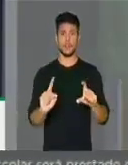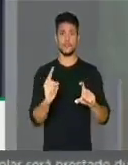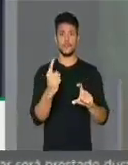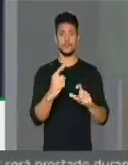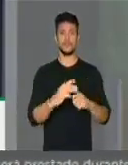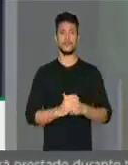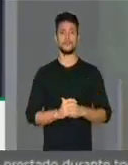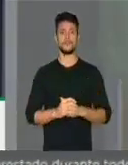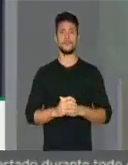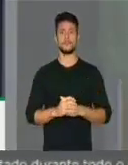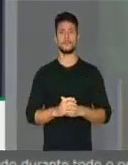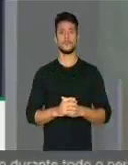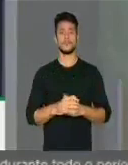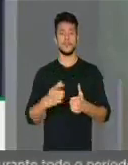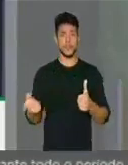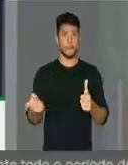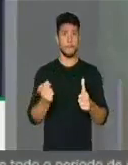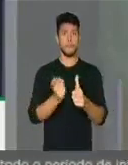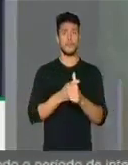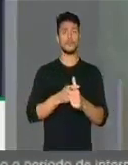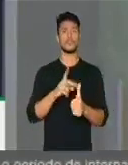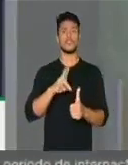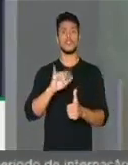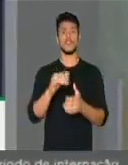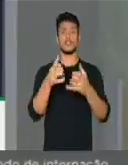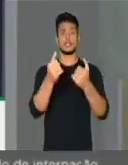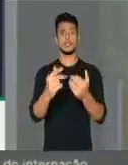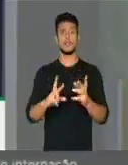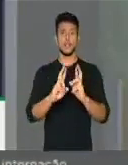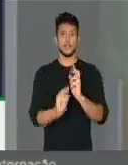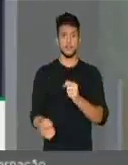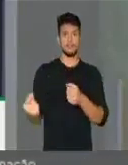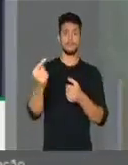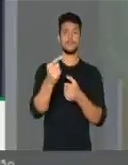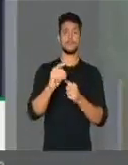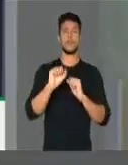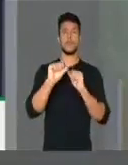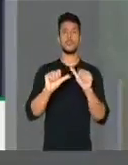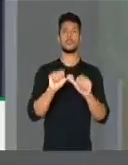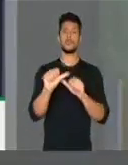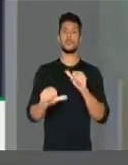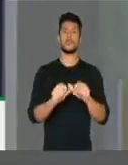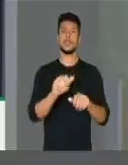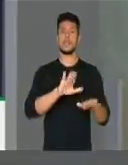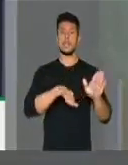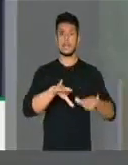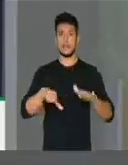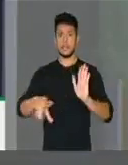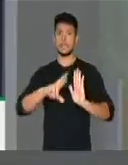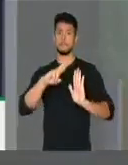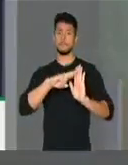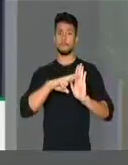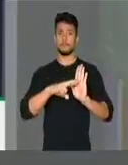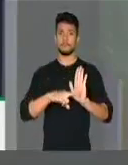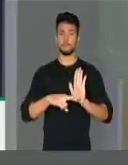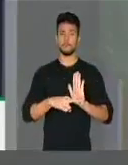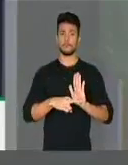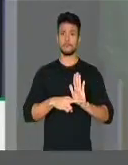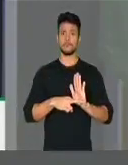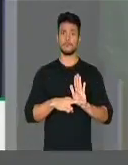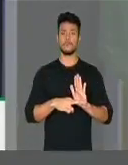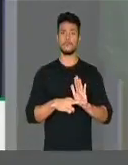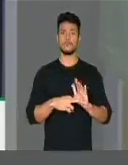A multa a que se refere o capto poderá variar, nos termos do regulamento, entre